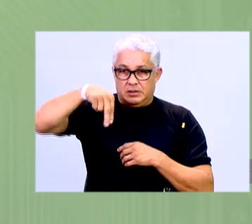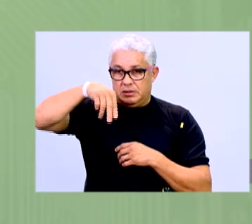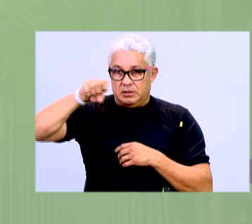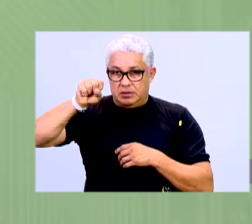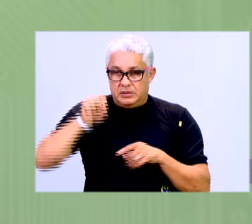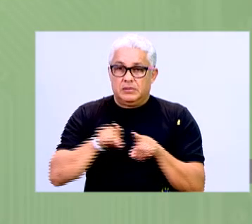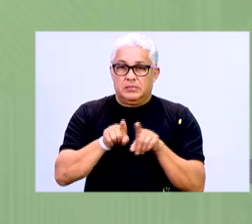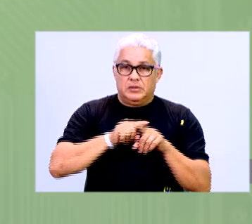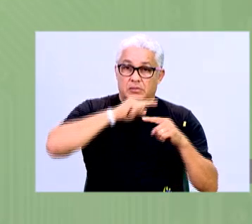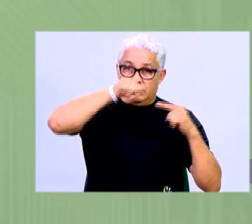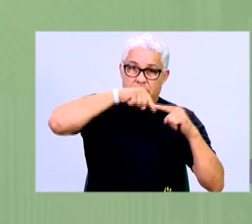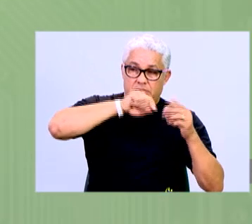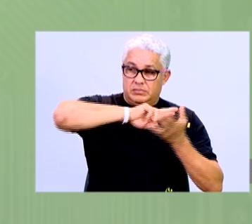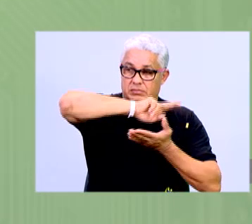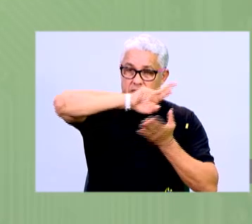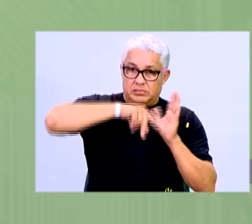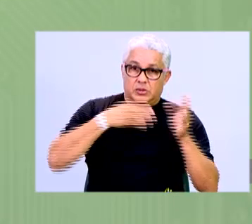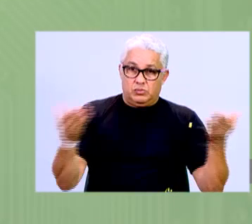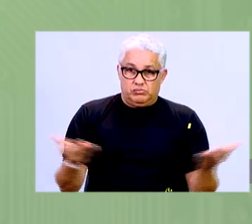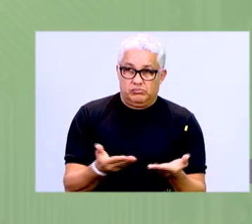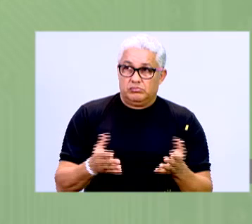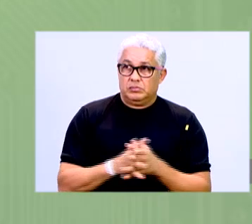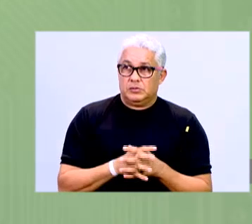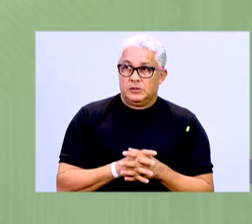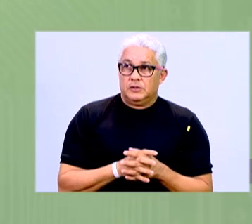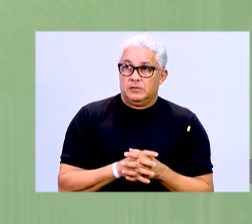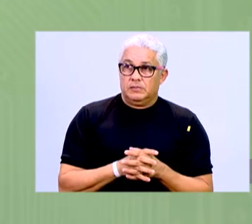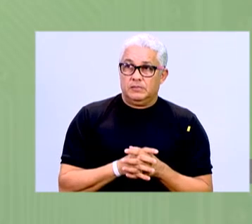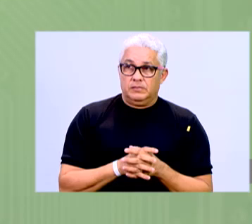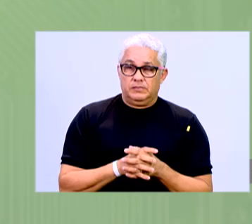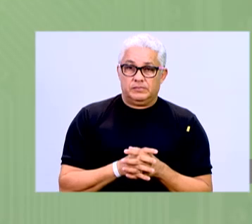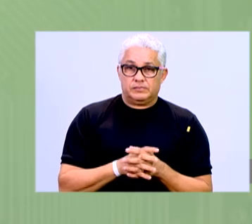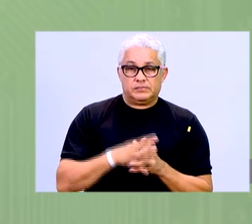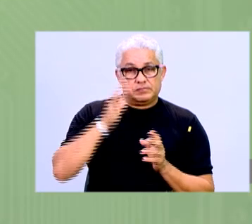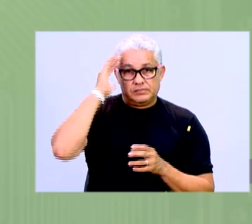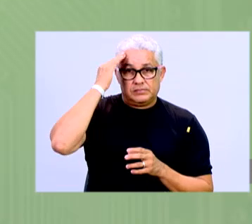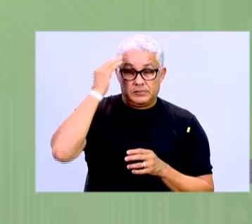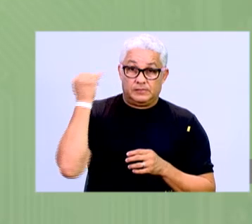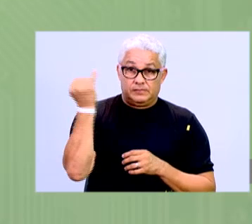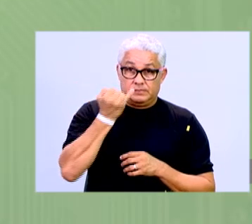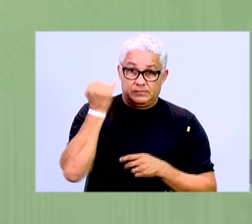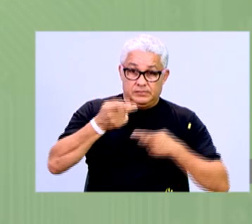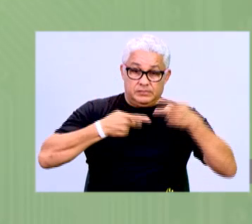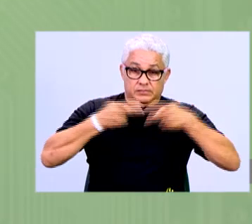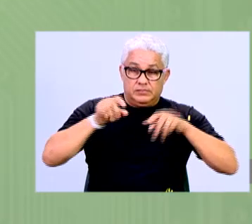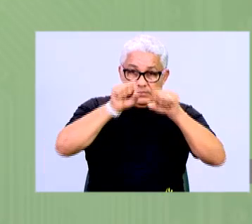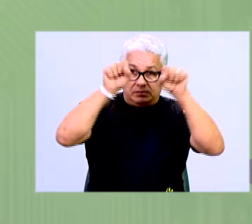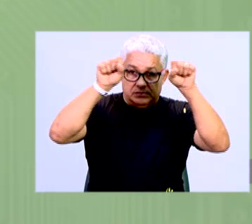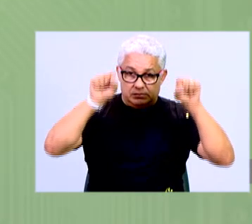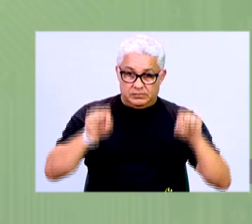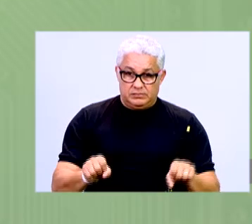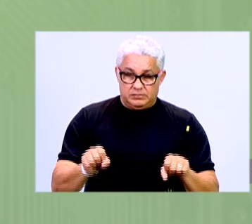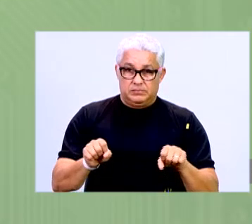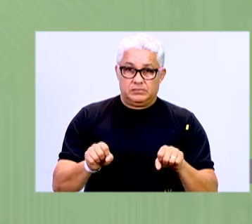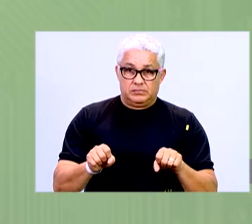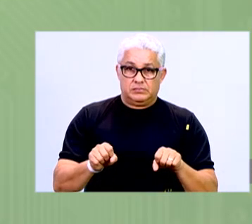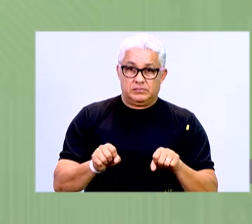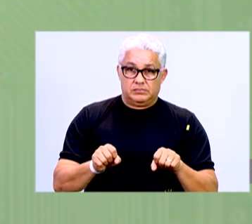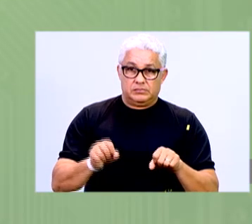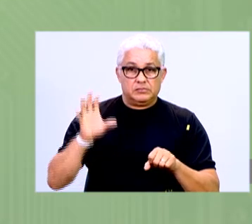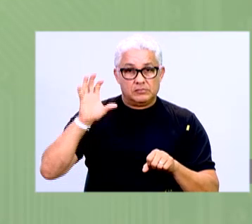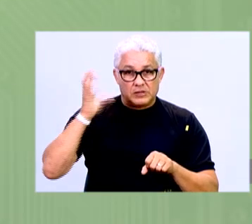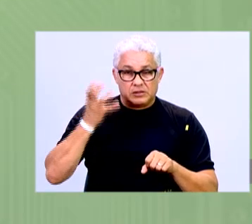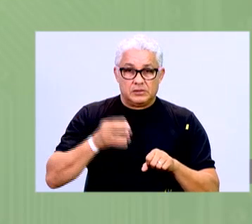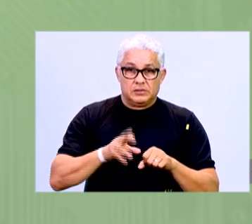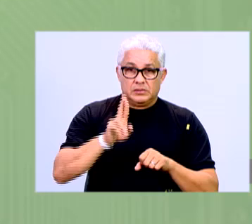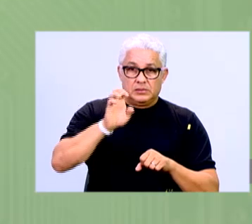Bom, os objetivos da nossa aula de hoje é compreender a importância de projetar um sistema, definir